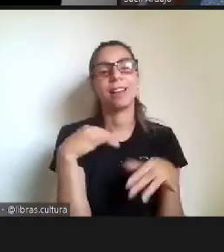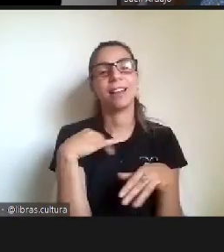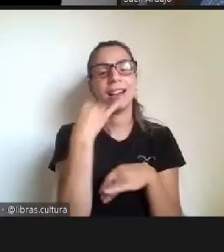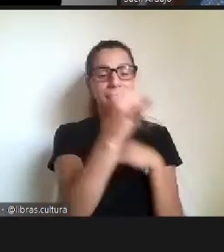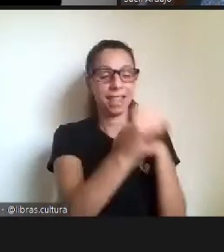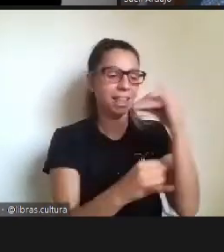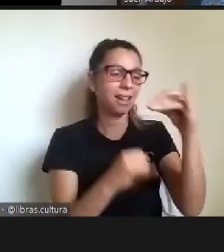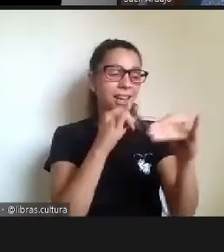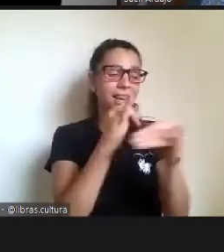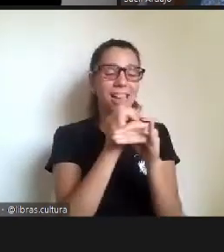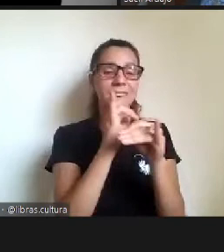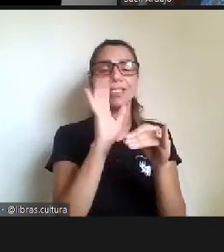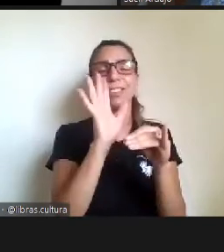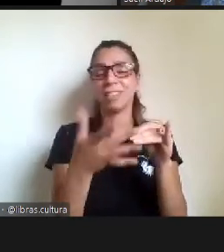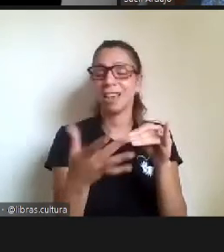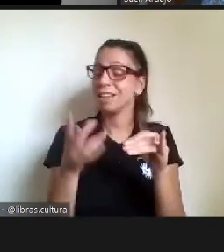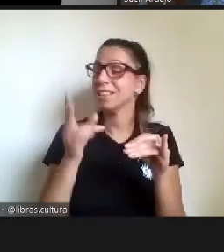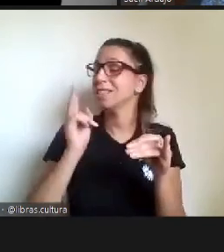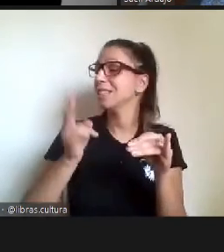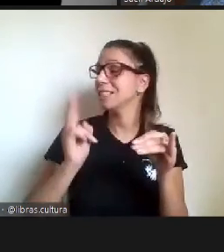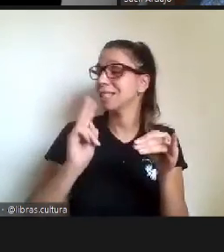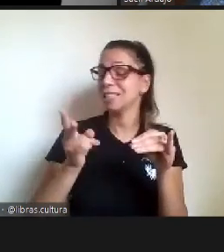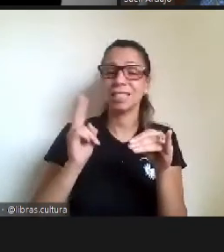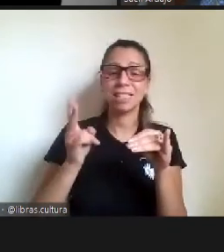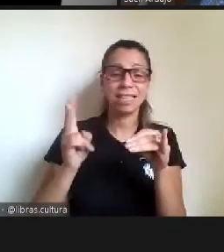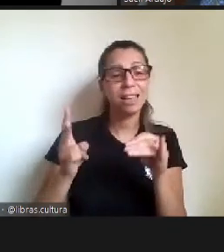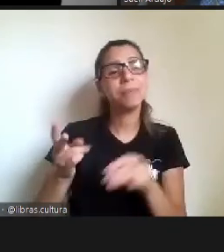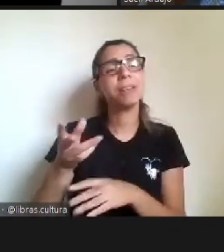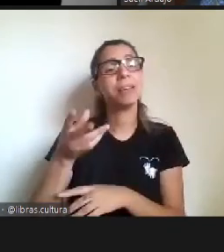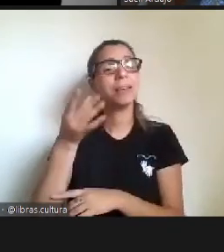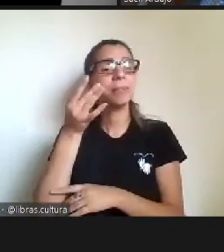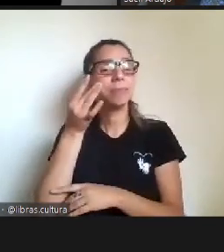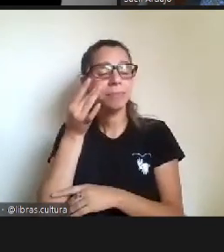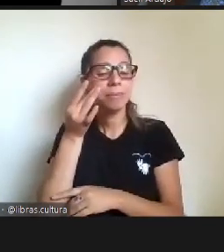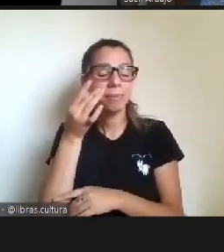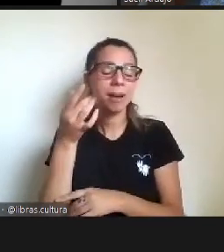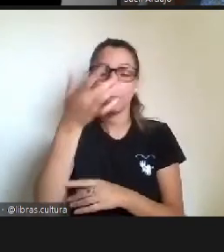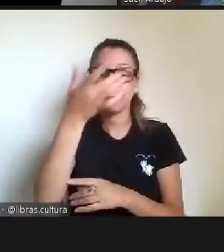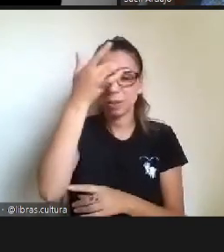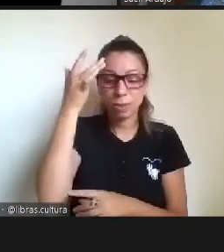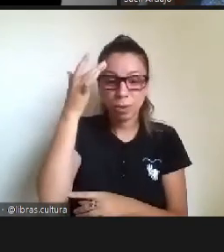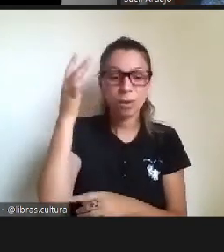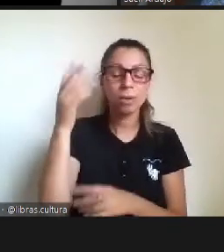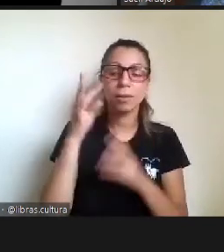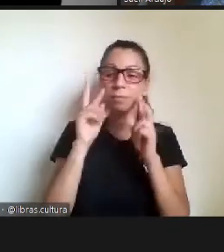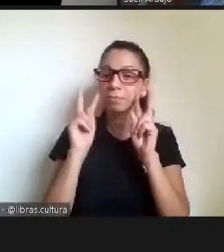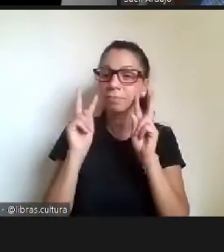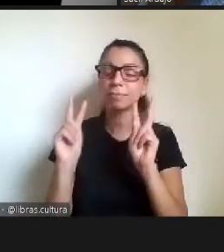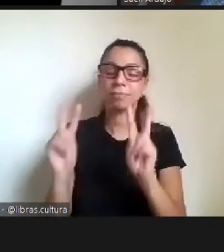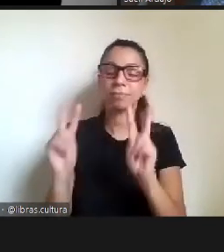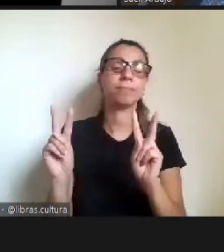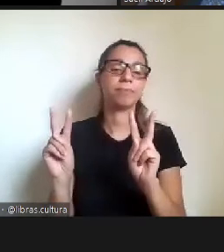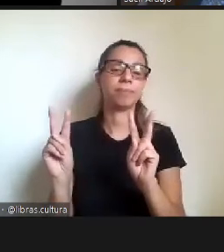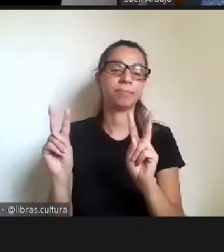engoliu, entendeu? Ela já engoliu o espectador. O espectador, ele já